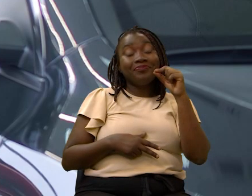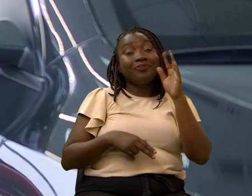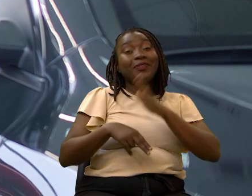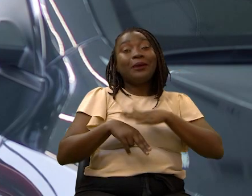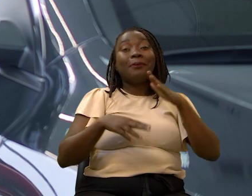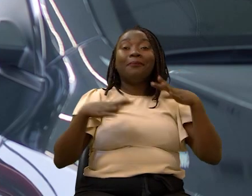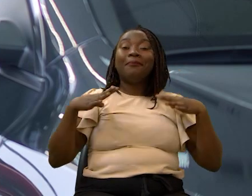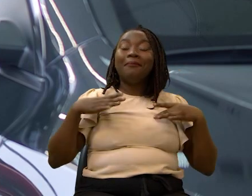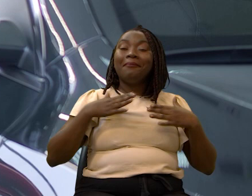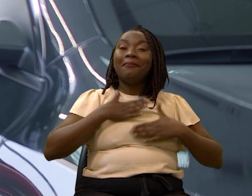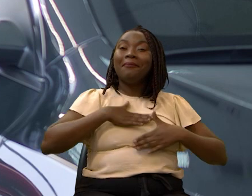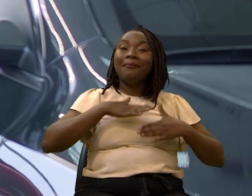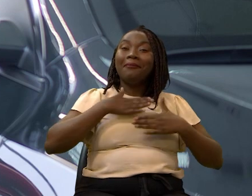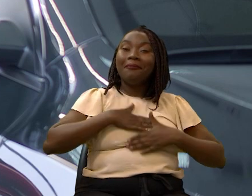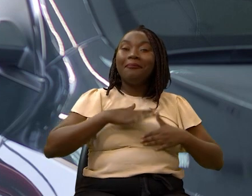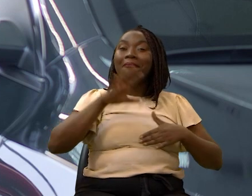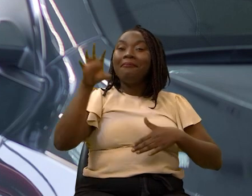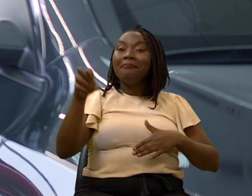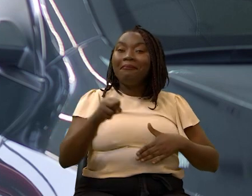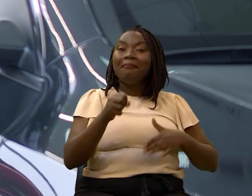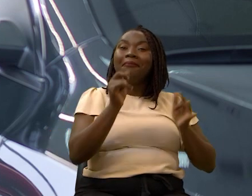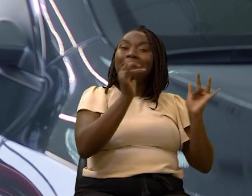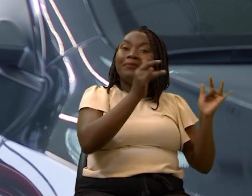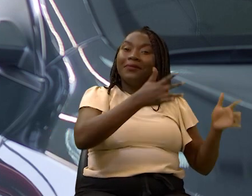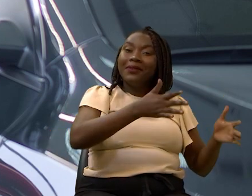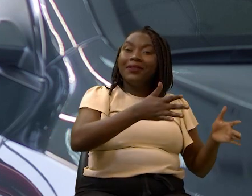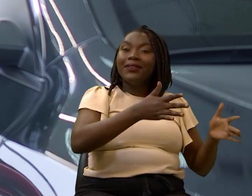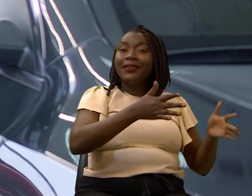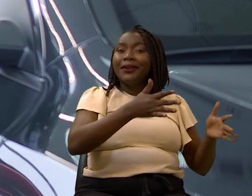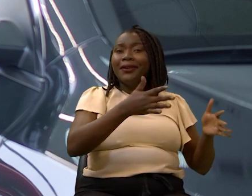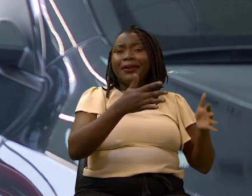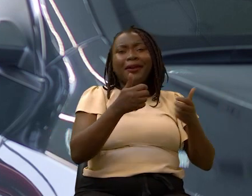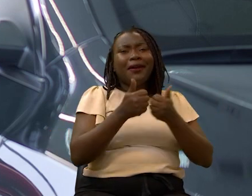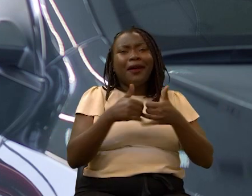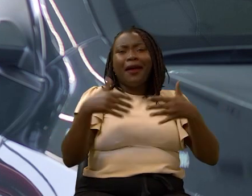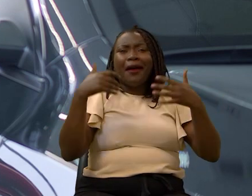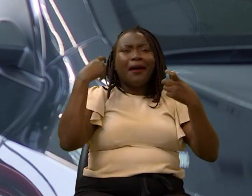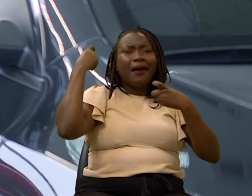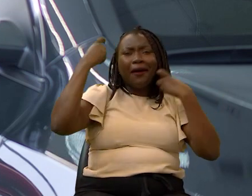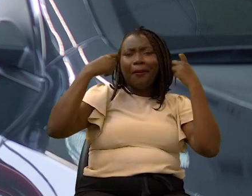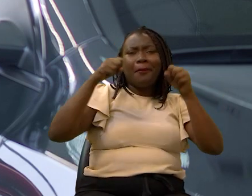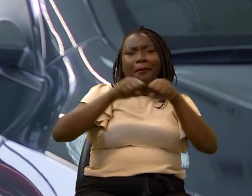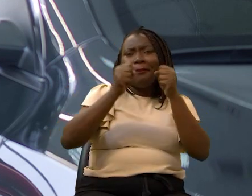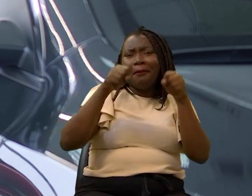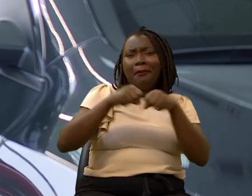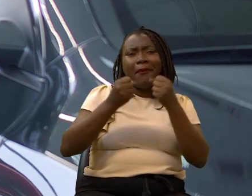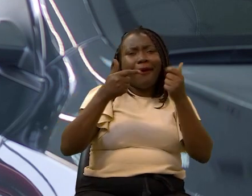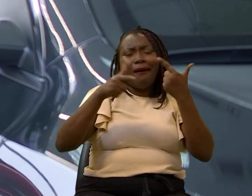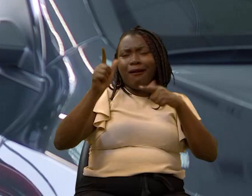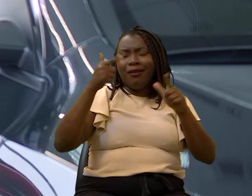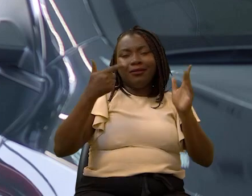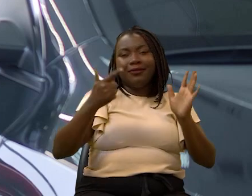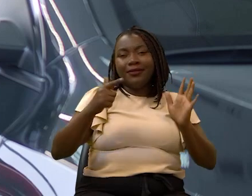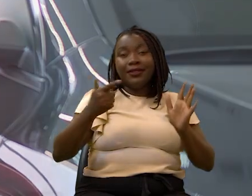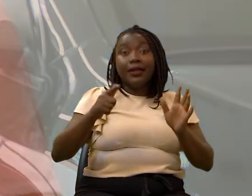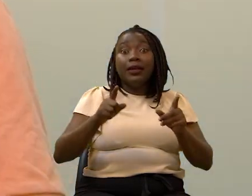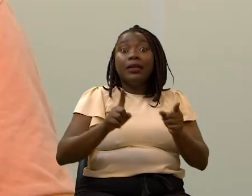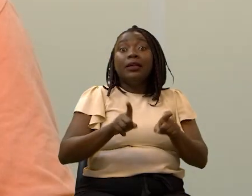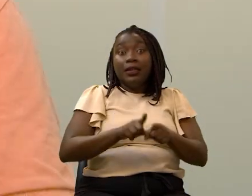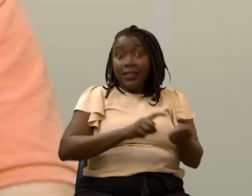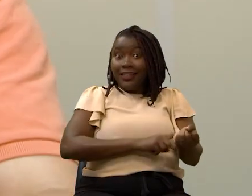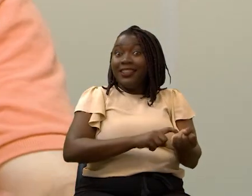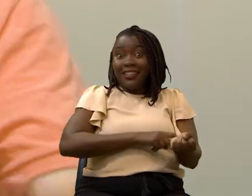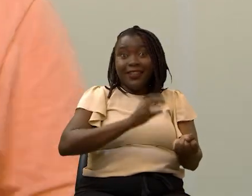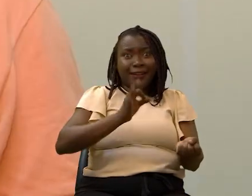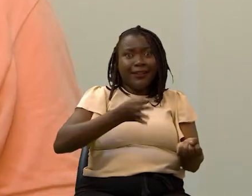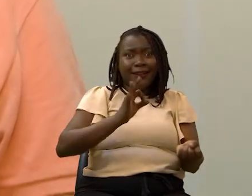Então é mais tranquilo ter meu carro, deixo ali. Então, essa questão do desgaste, essa questão de outras variáveis. A questão